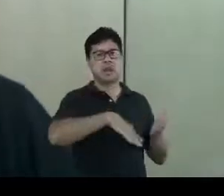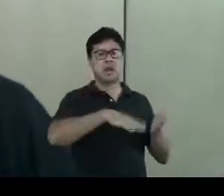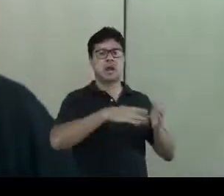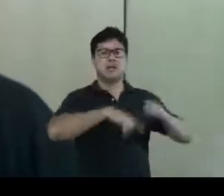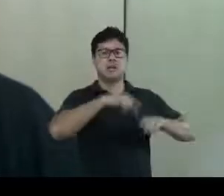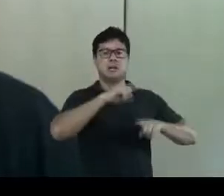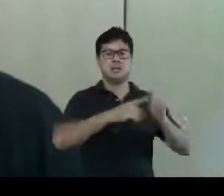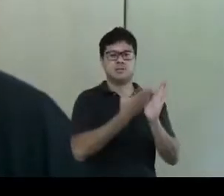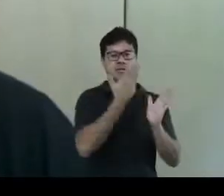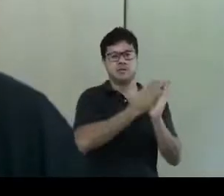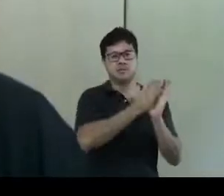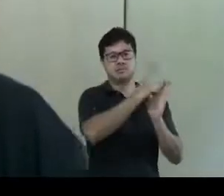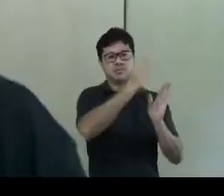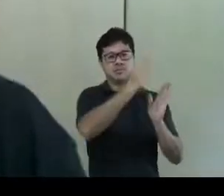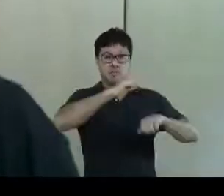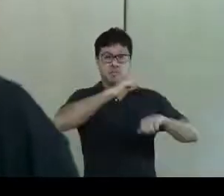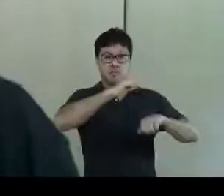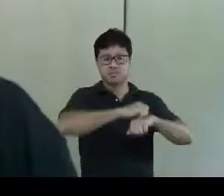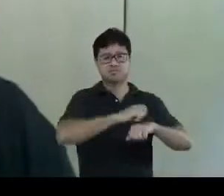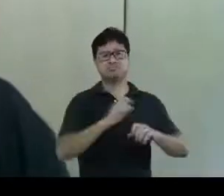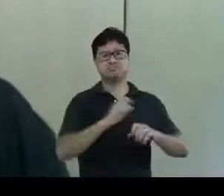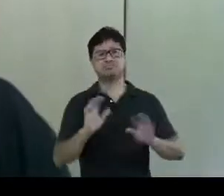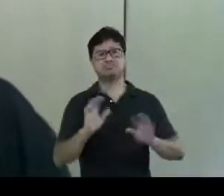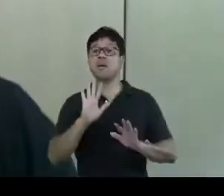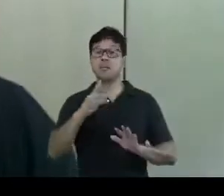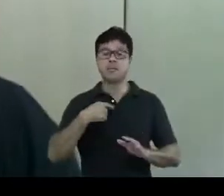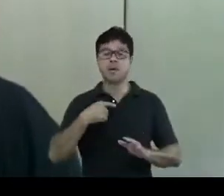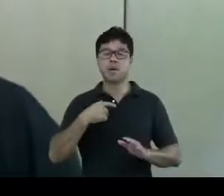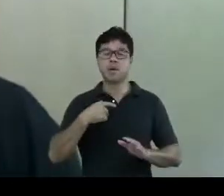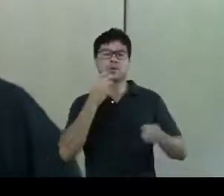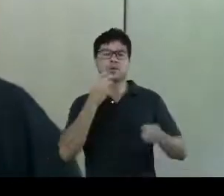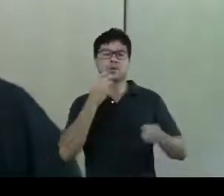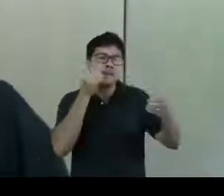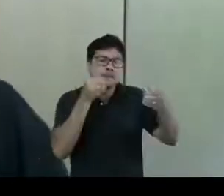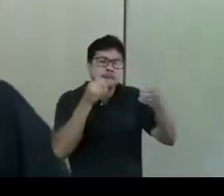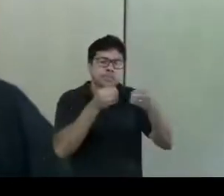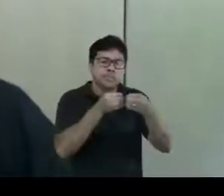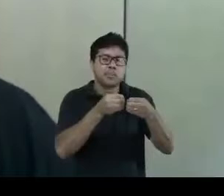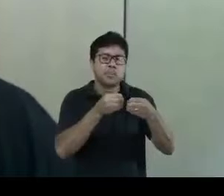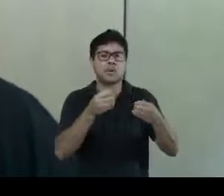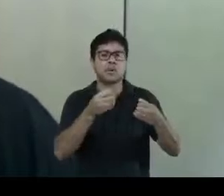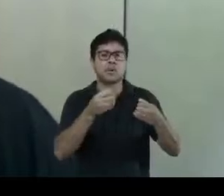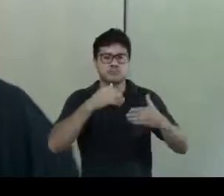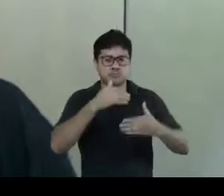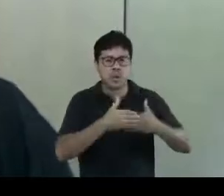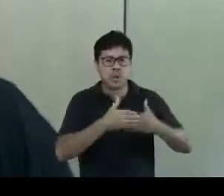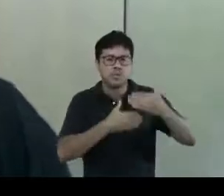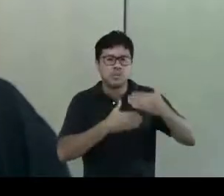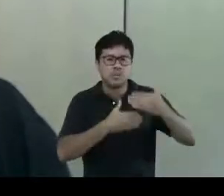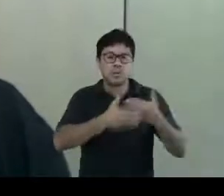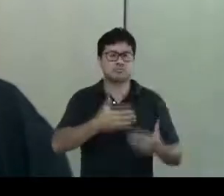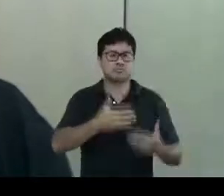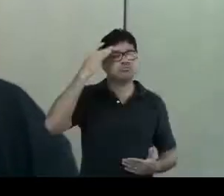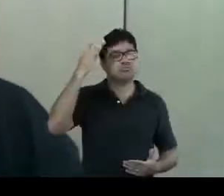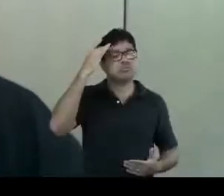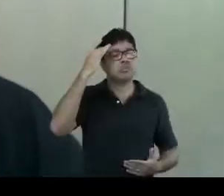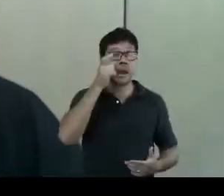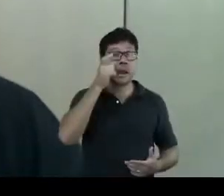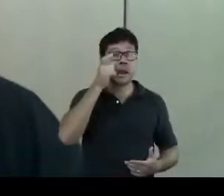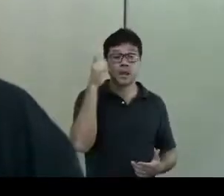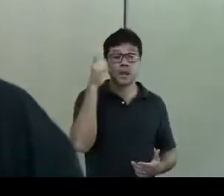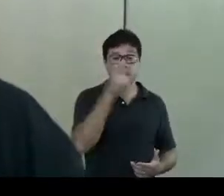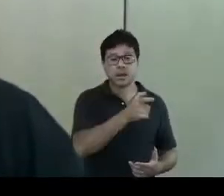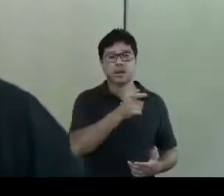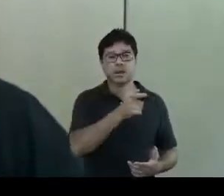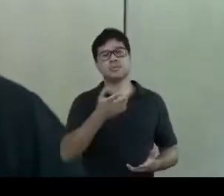bibliografia material, mas talvez como alguém que se aproxima cada vez mais, a cada dia, né, de um